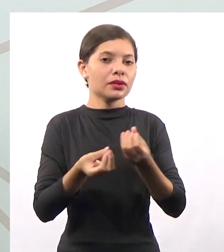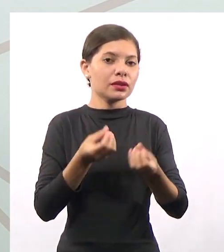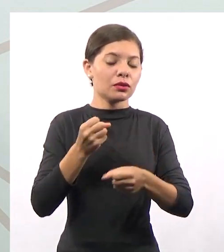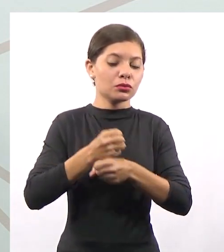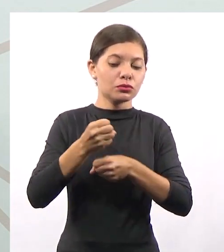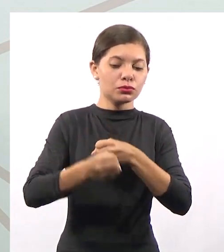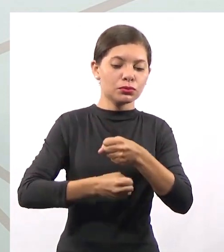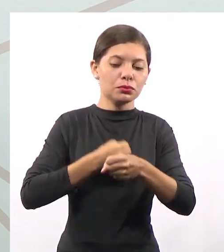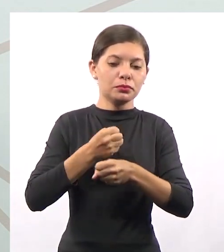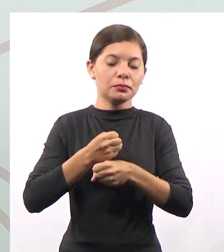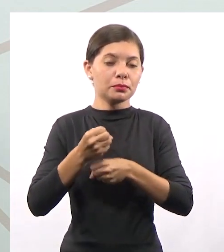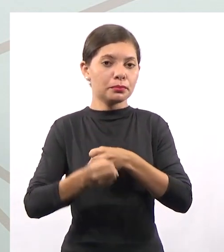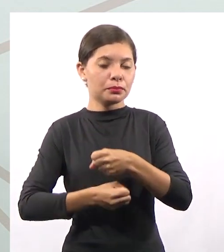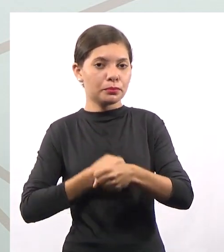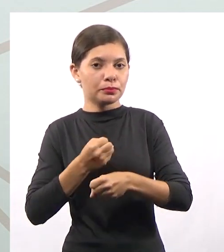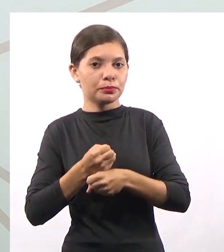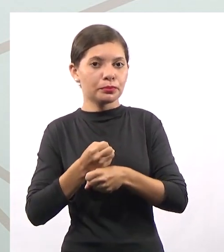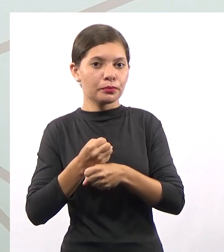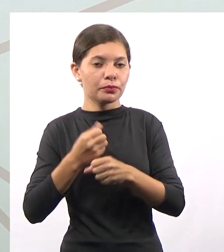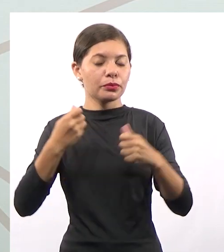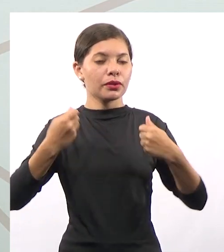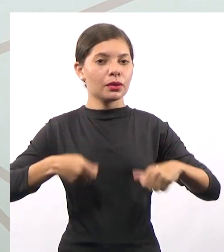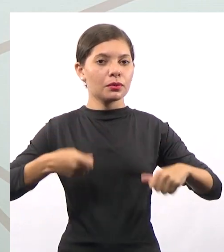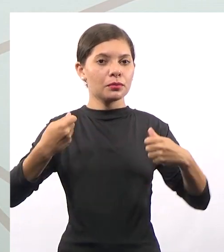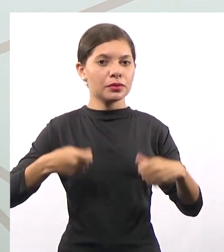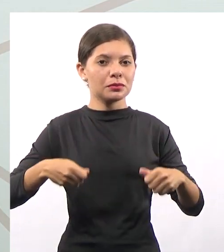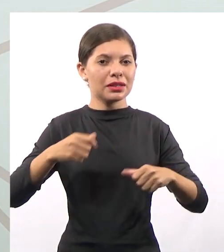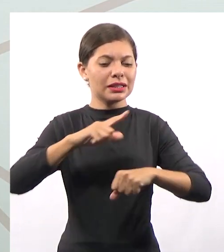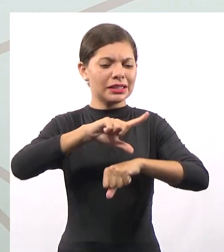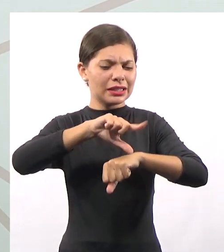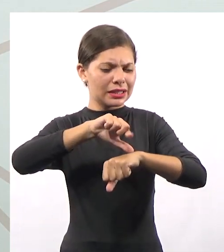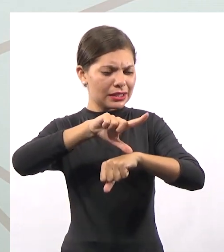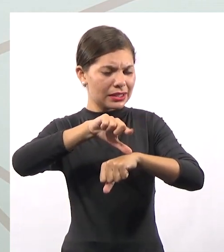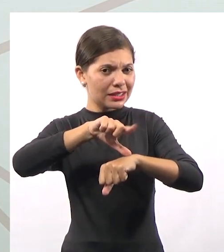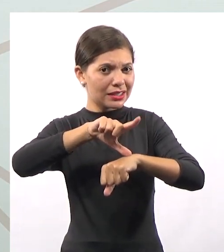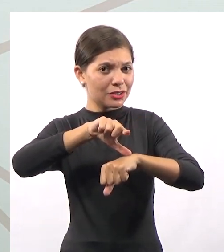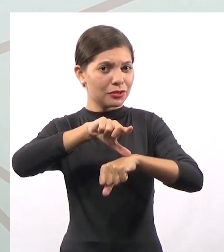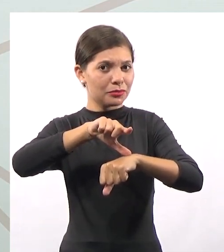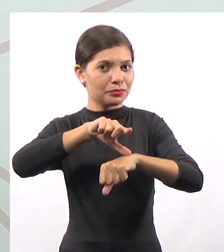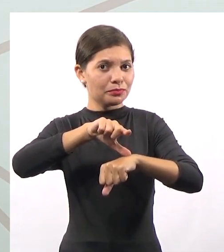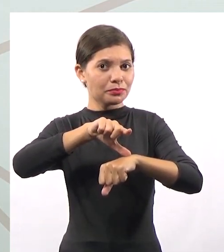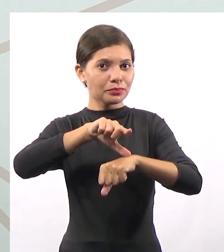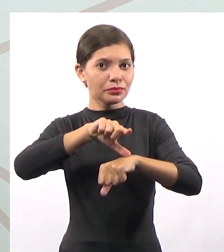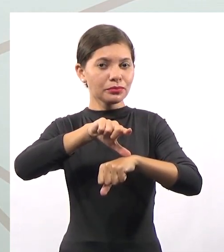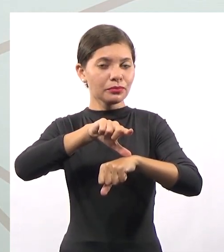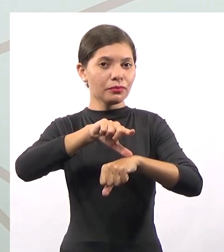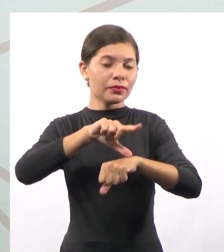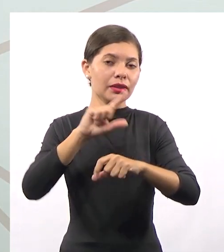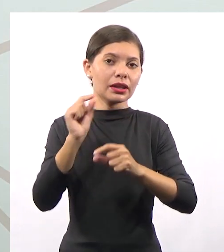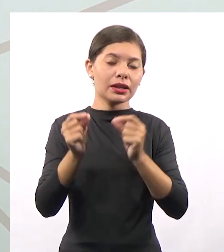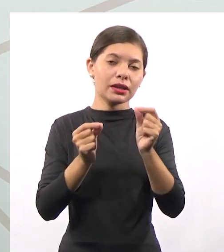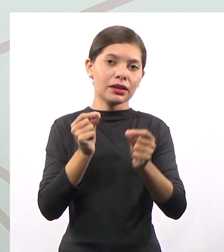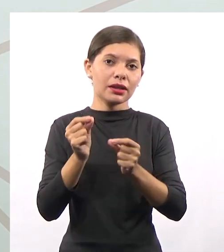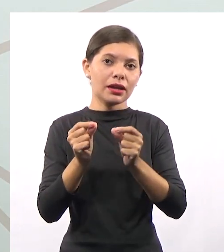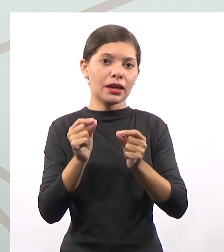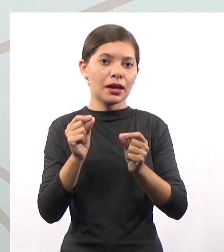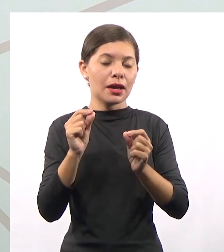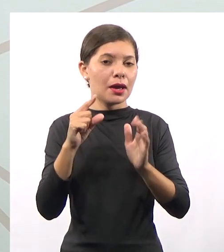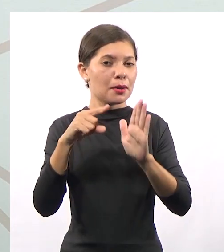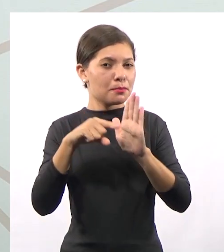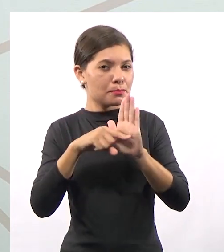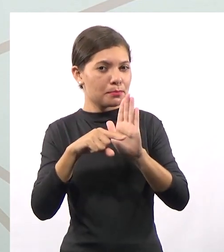2023, então é sempre de um ano para o outro. E a possibilidade de atraso é